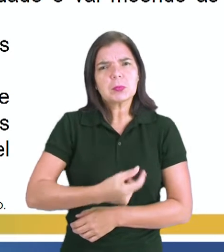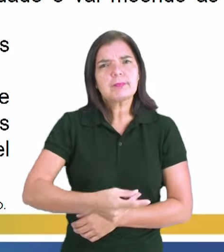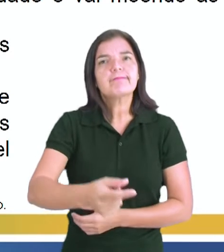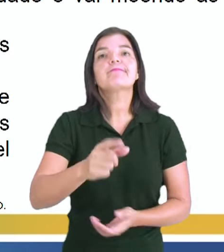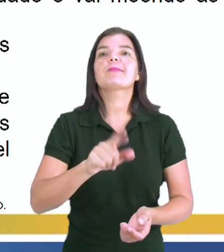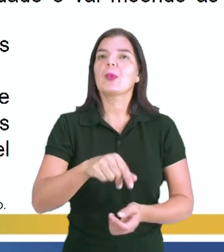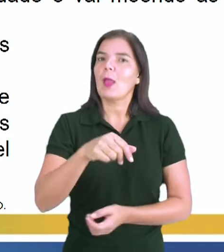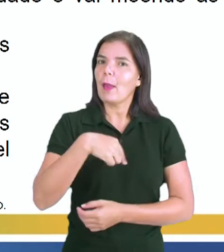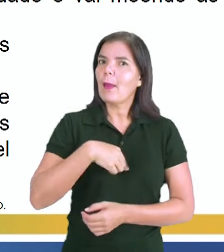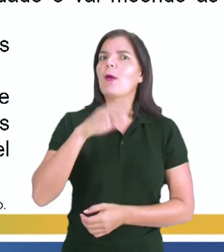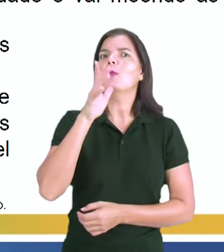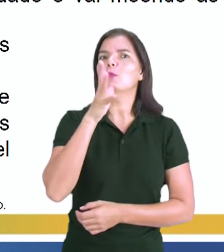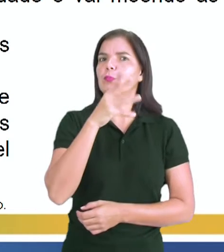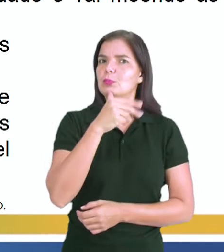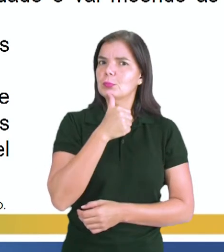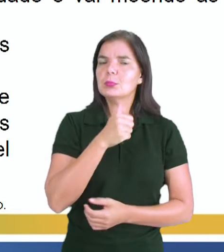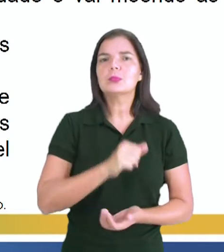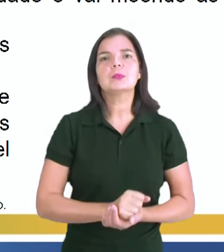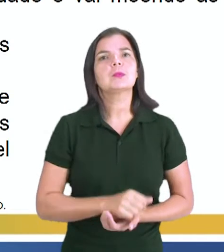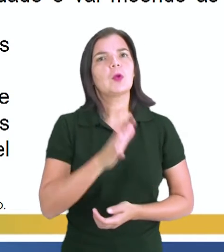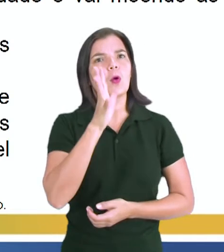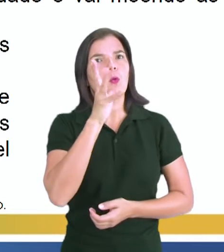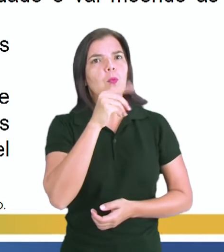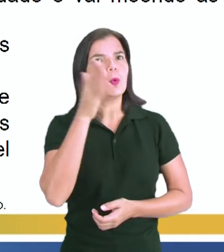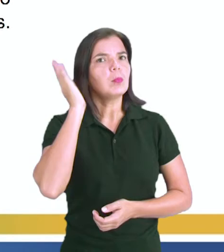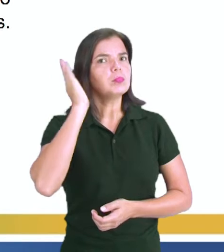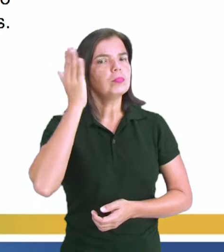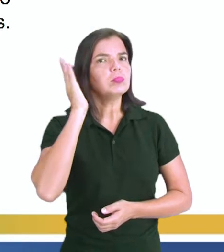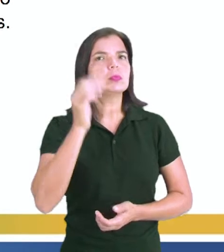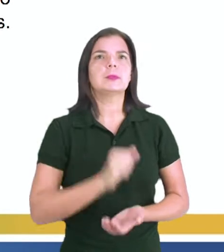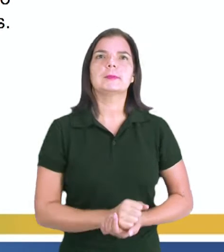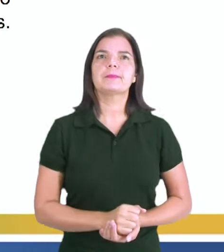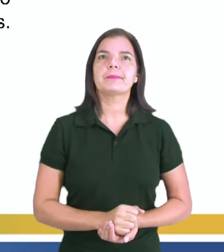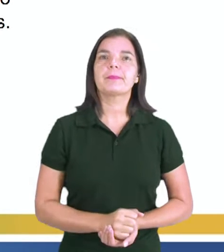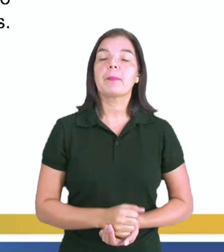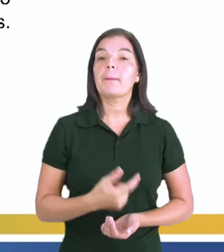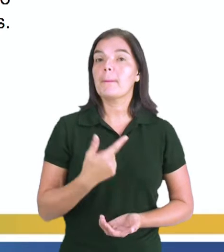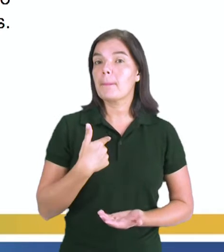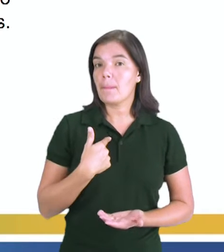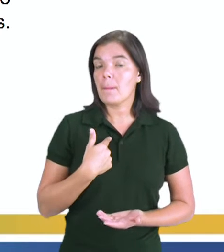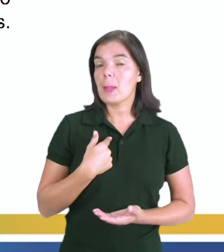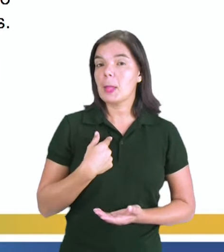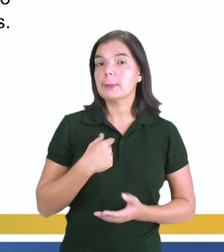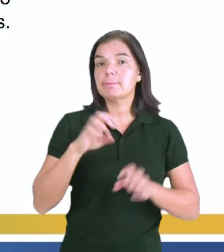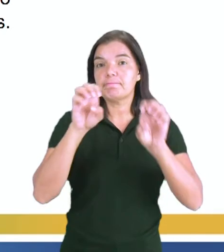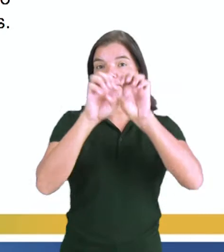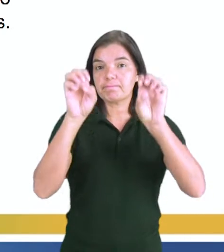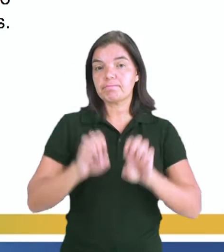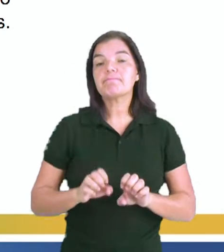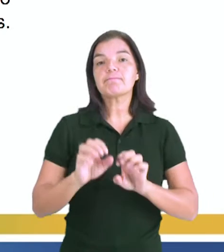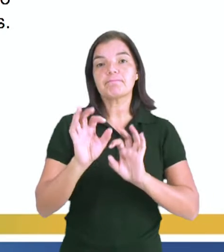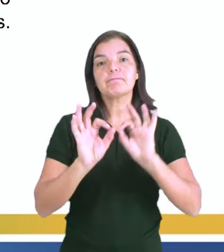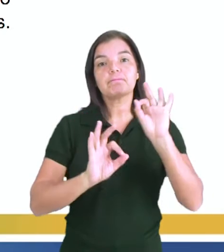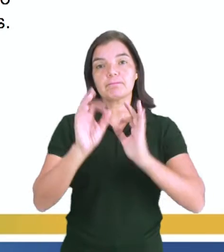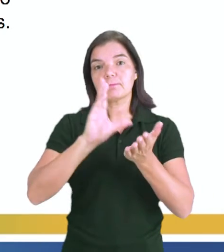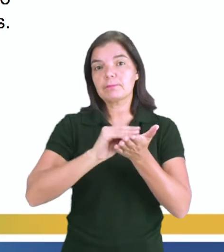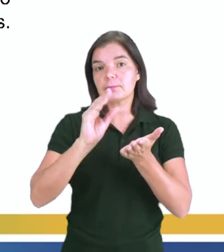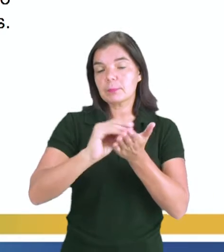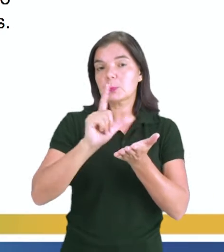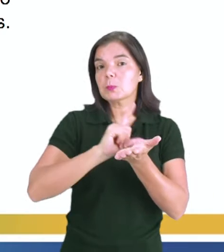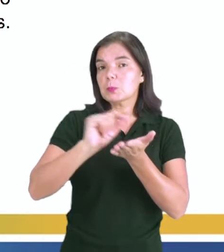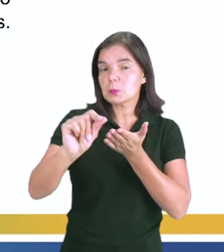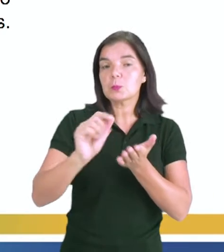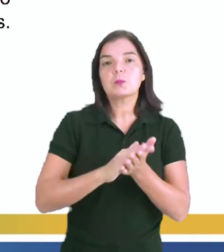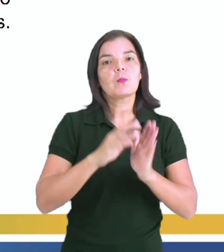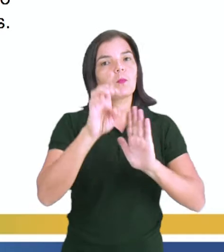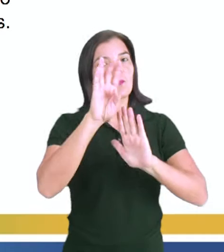é coisa muito cruel, é burra. E aí nós temos a estrutura do artigo de opinião, né, começando na introdução.